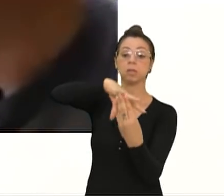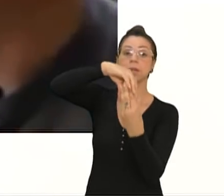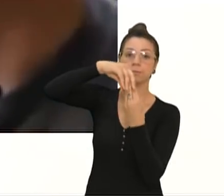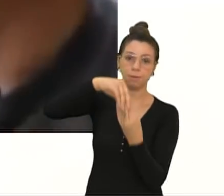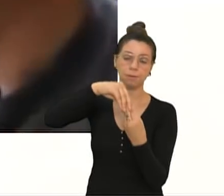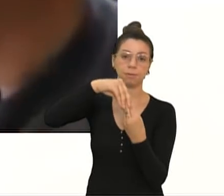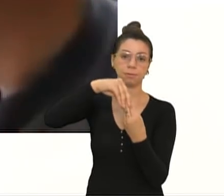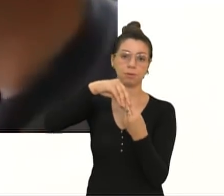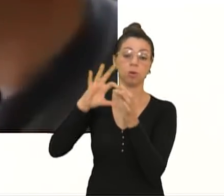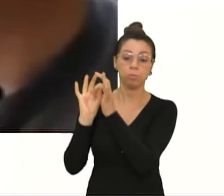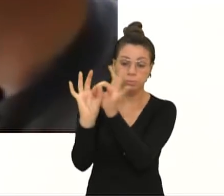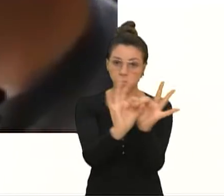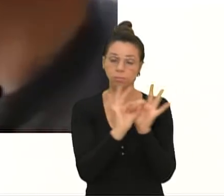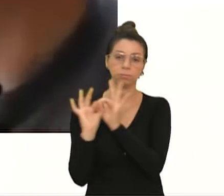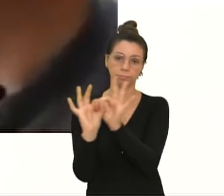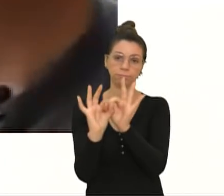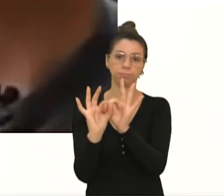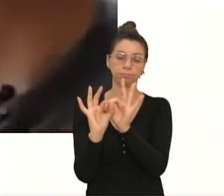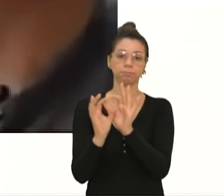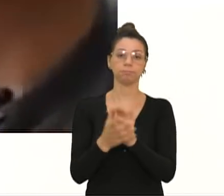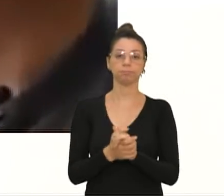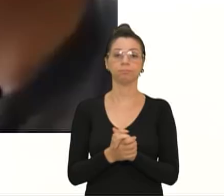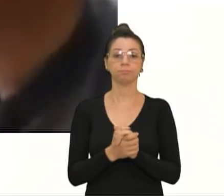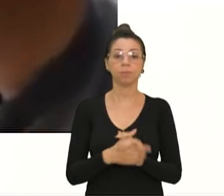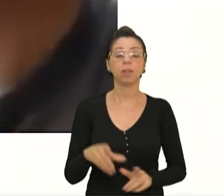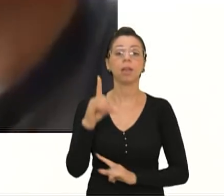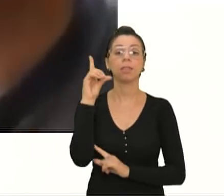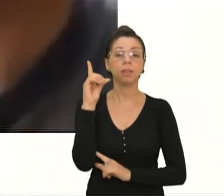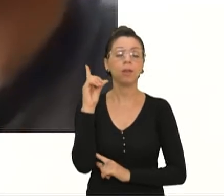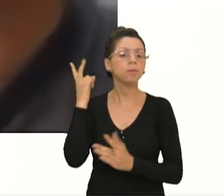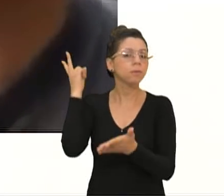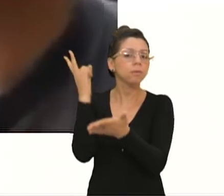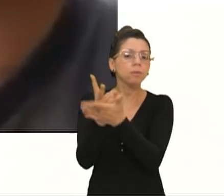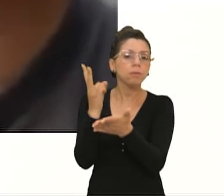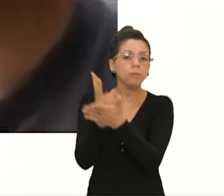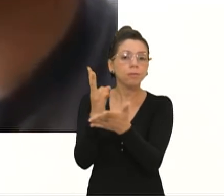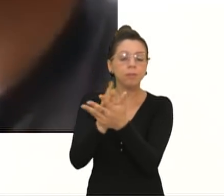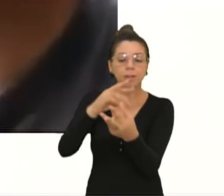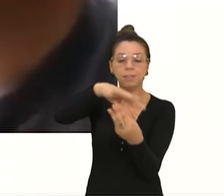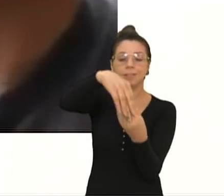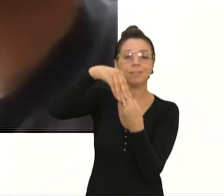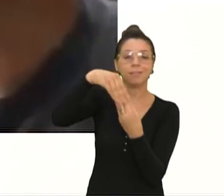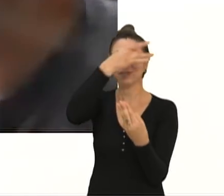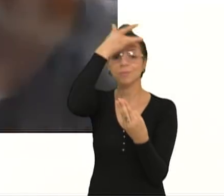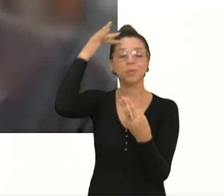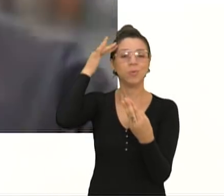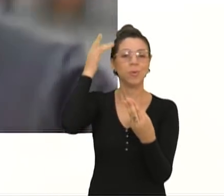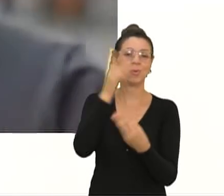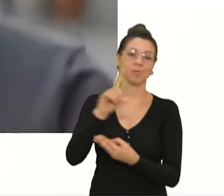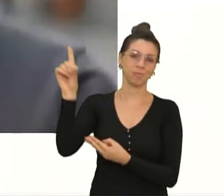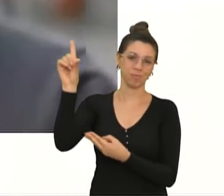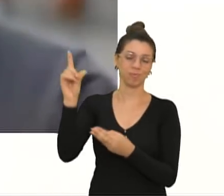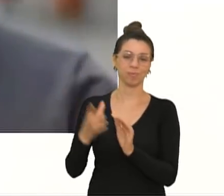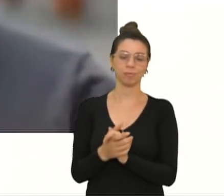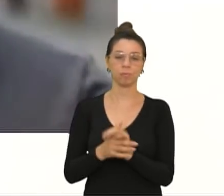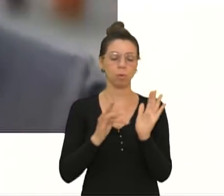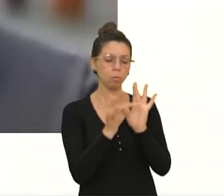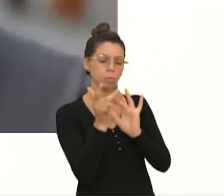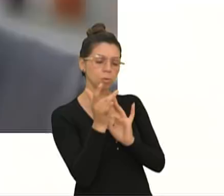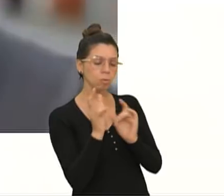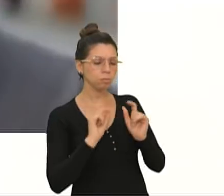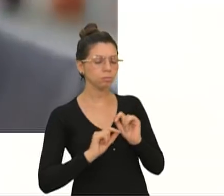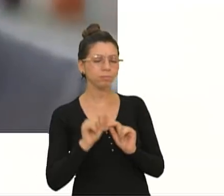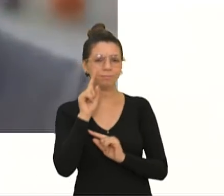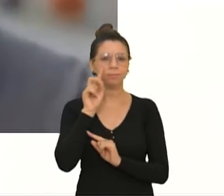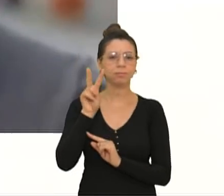comunhão plena, como disse Ricardo Barbosa, Deus é uma eterna comunhão de três pessoas divinas. Jesus orou um dia dizendo, Pai,